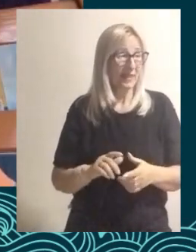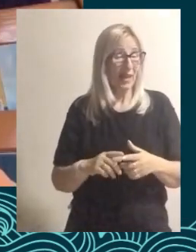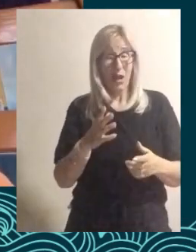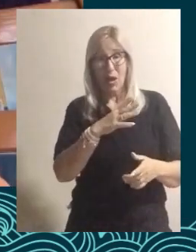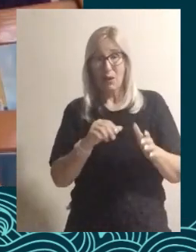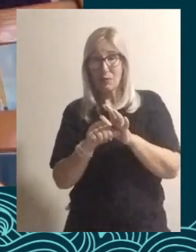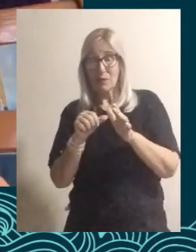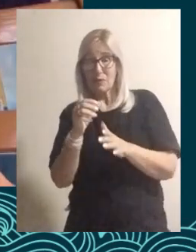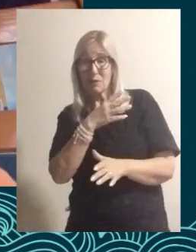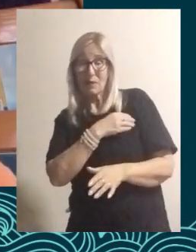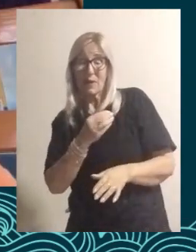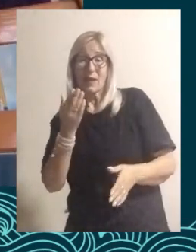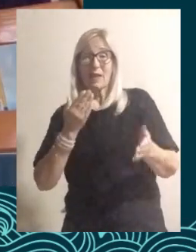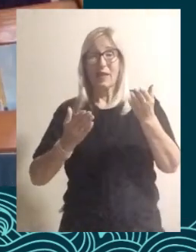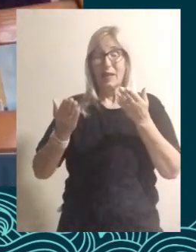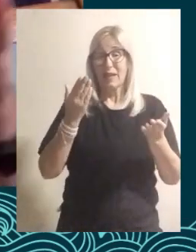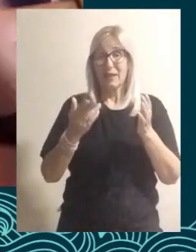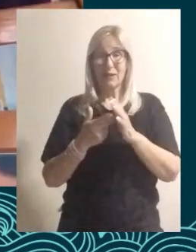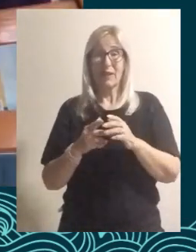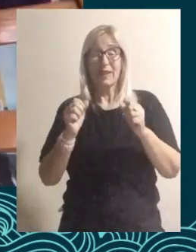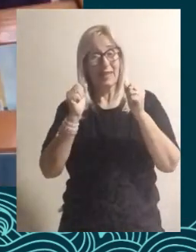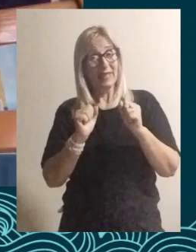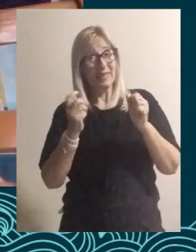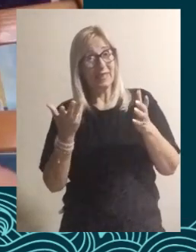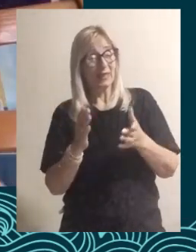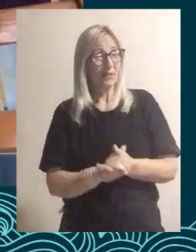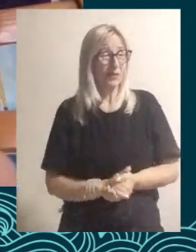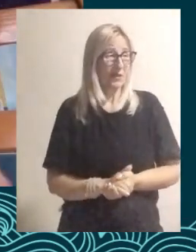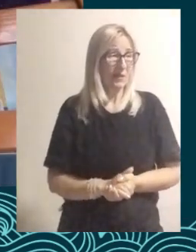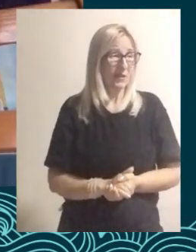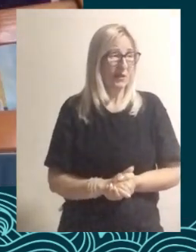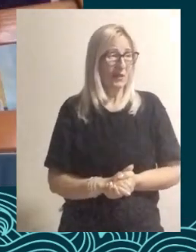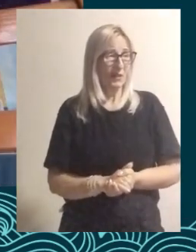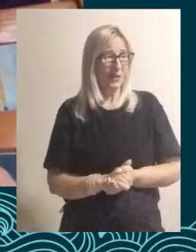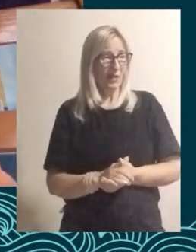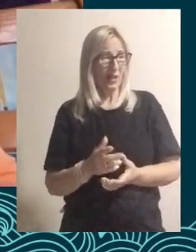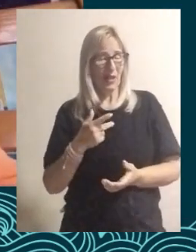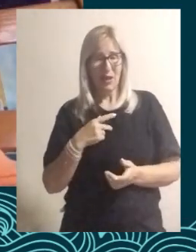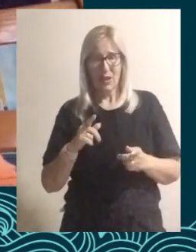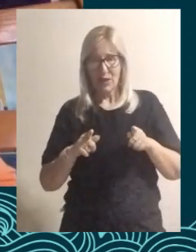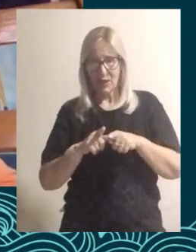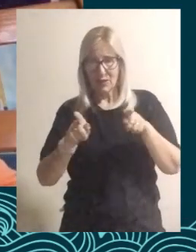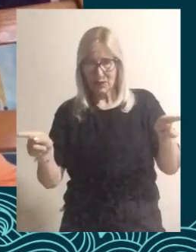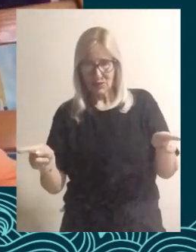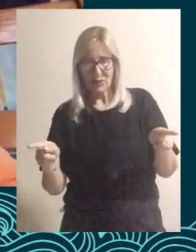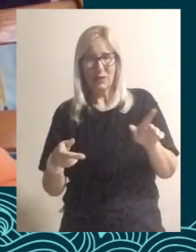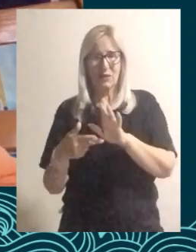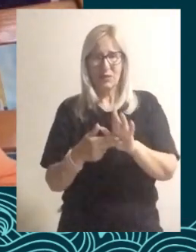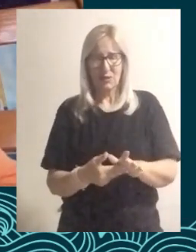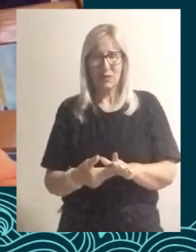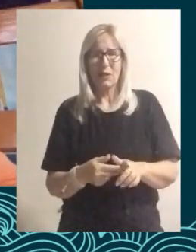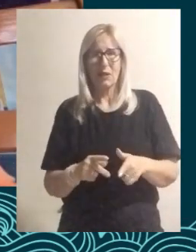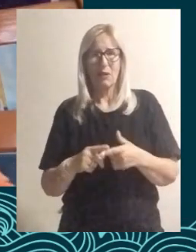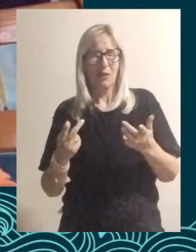Sardinha. Talvez o primeiro filho tenha que ser um pouco mais tolerante, porque nem sempre vai dar certo. Eu e minha irmã gêmea,